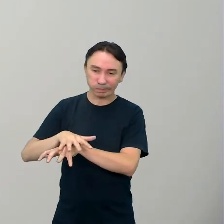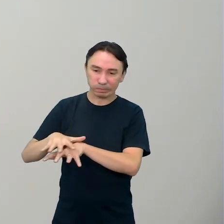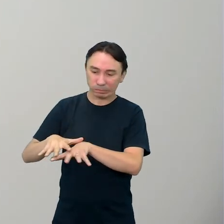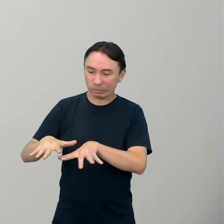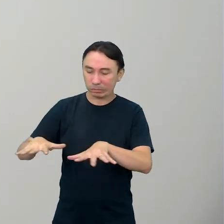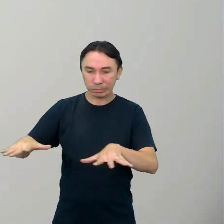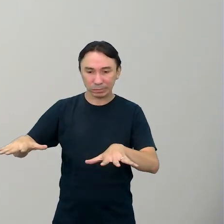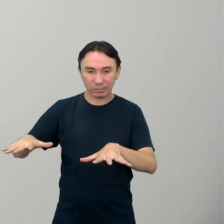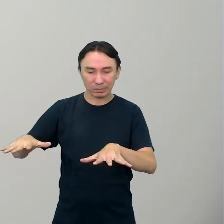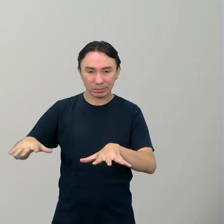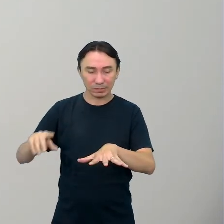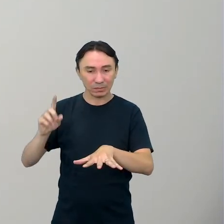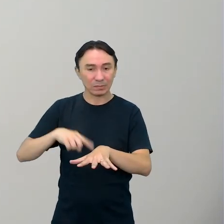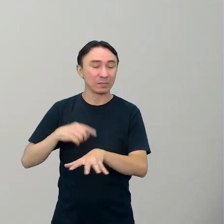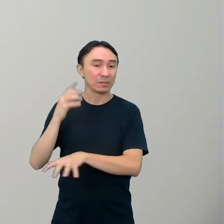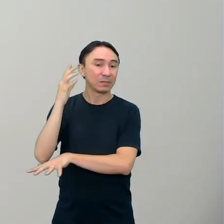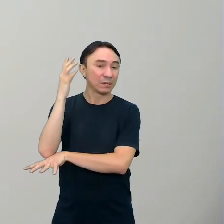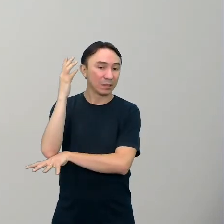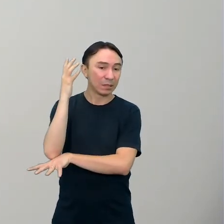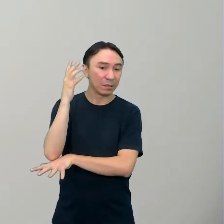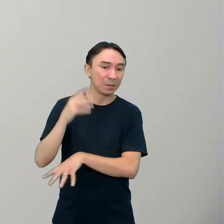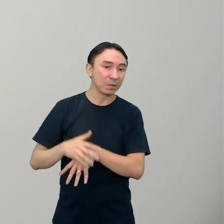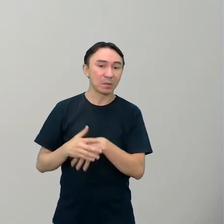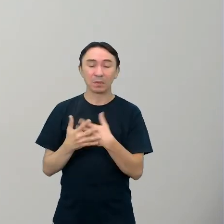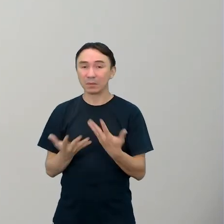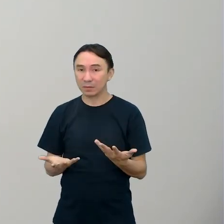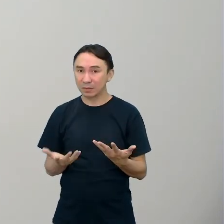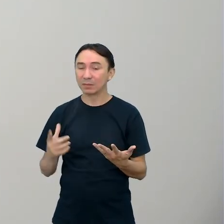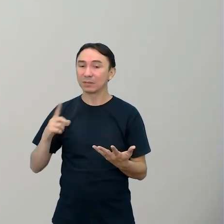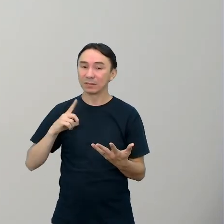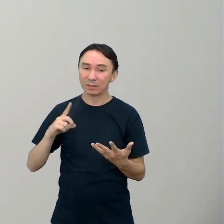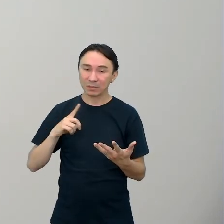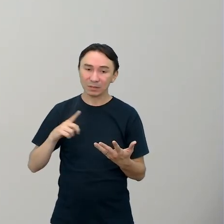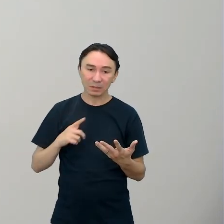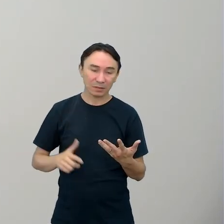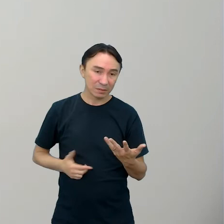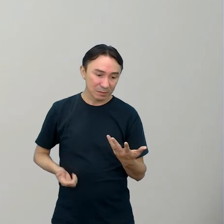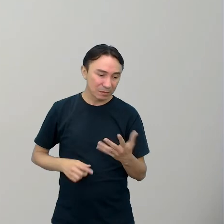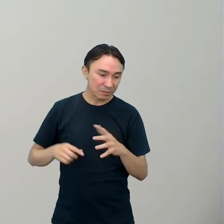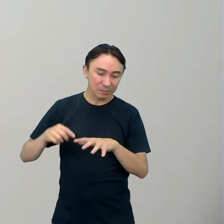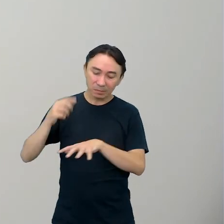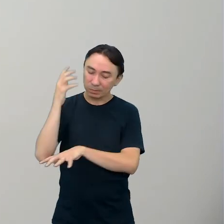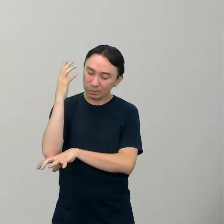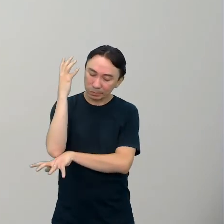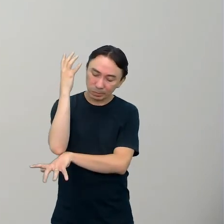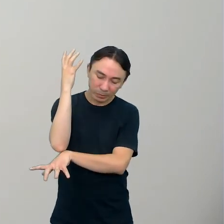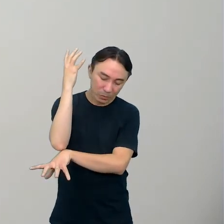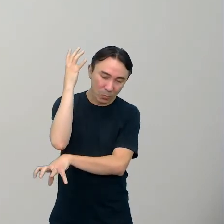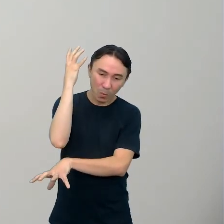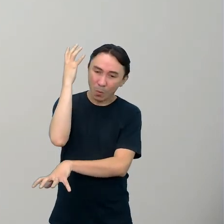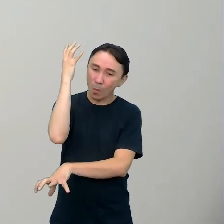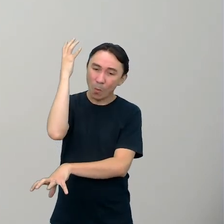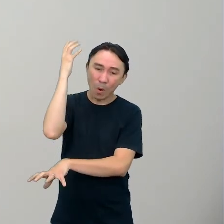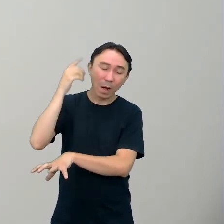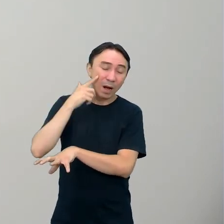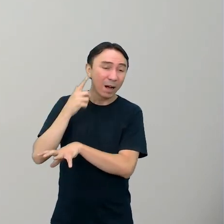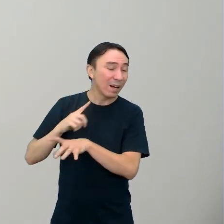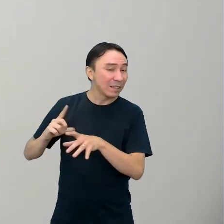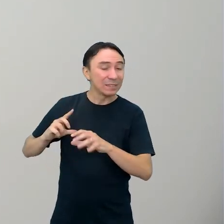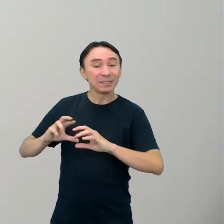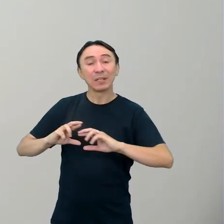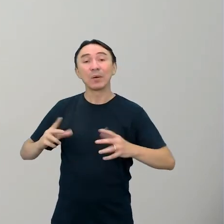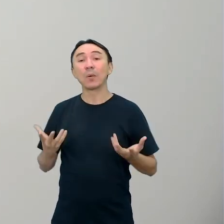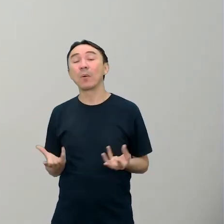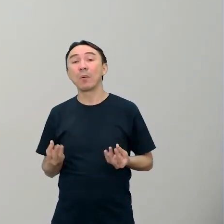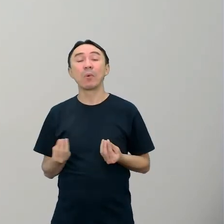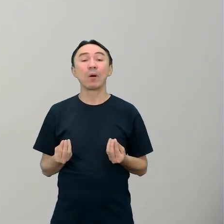chama lá de pivotante, que penetra então no solo buscando ali por água e nutrientes nas partes